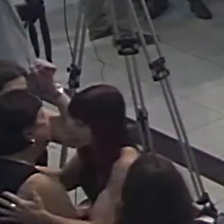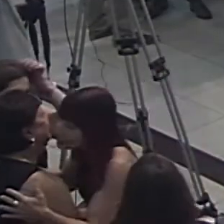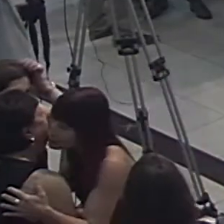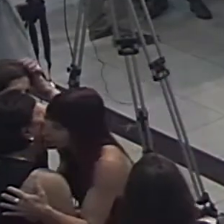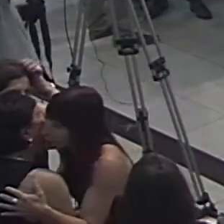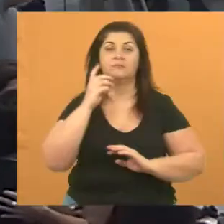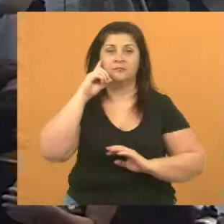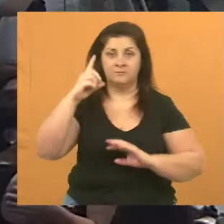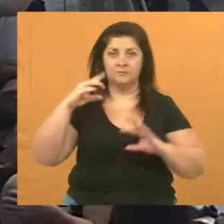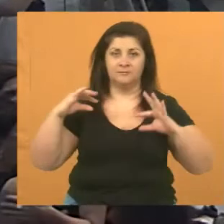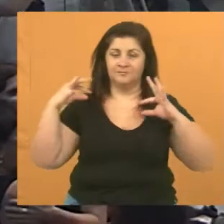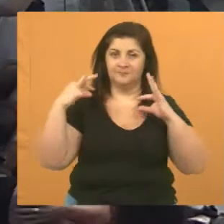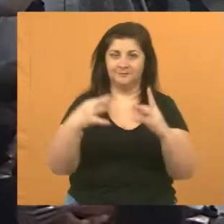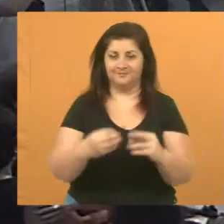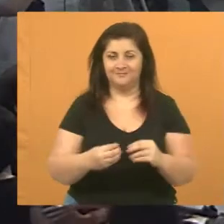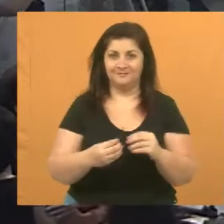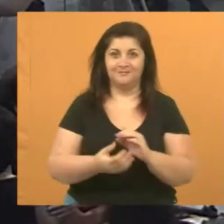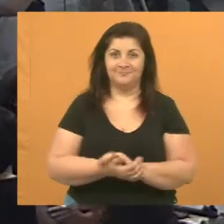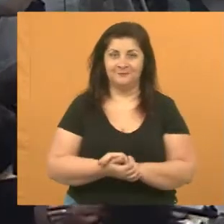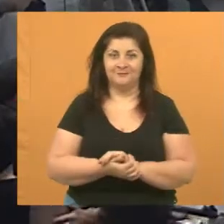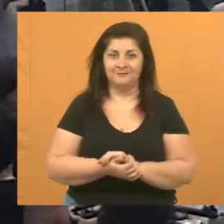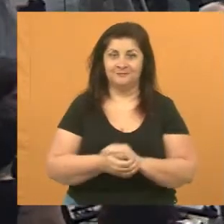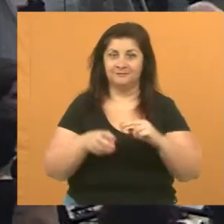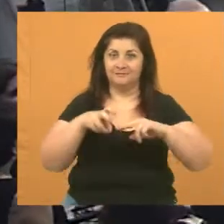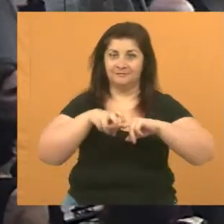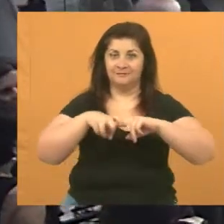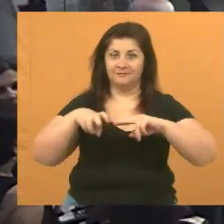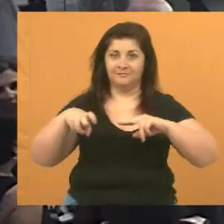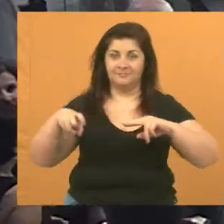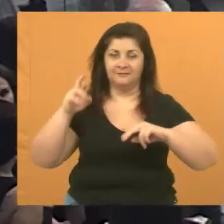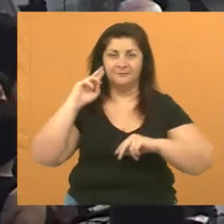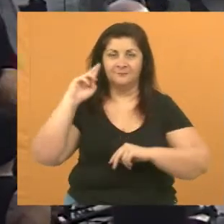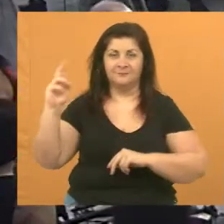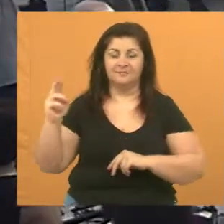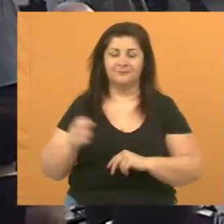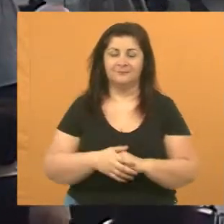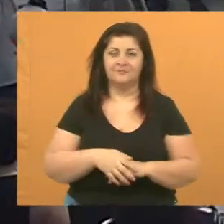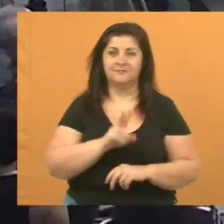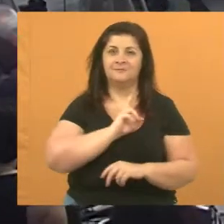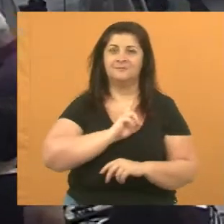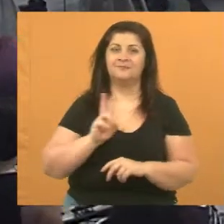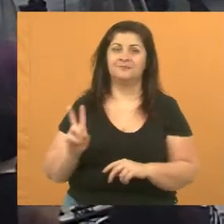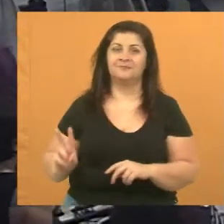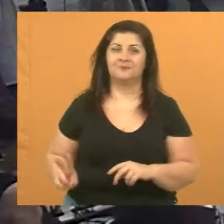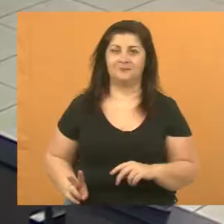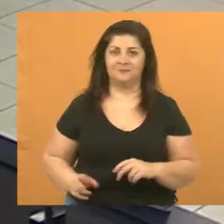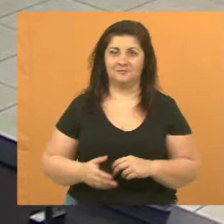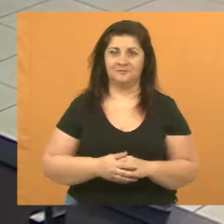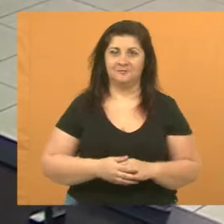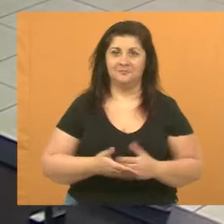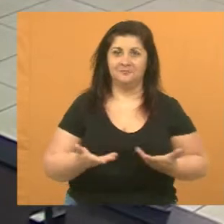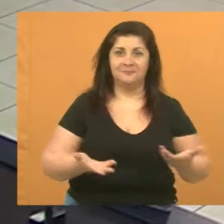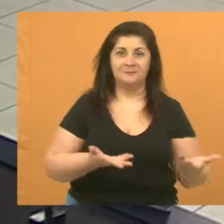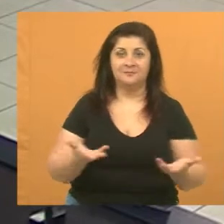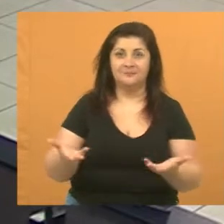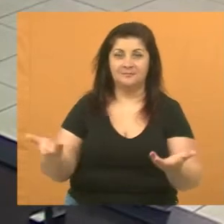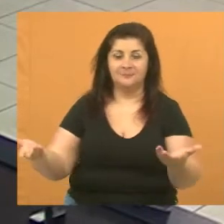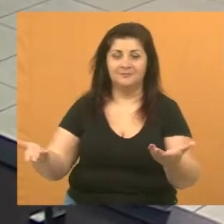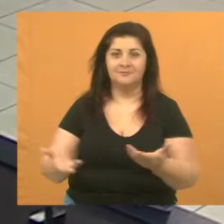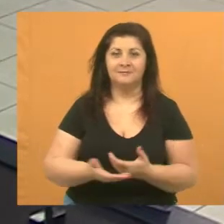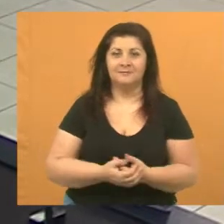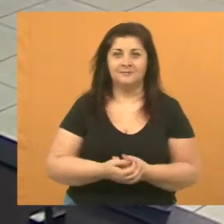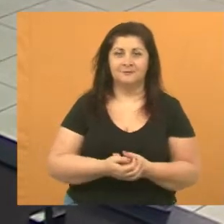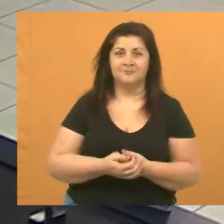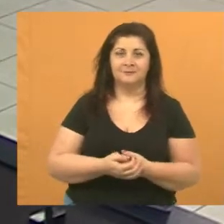Um bom dia a todos, senhores membros da mesa, nobres vereadores, servidores dessa casa,